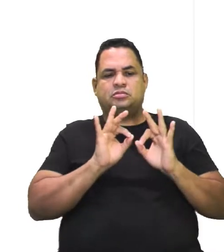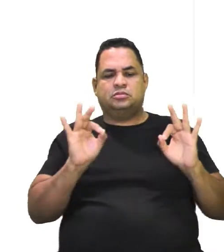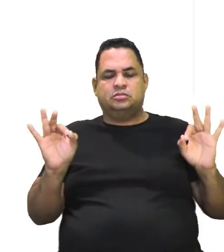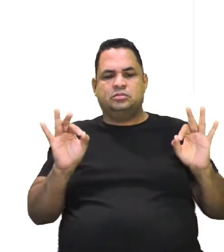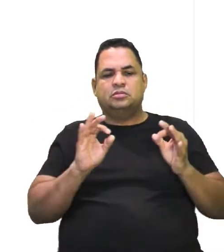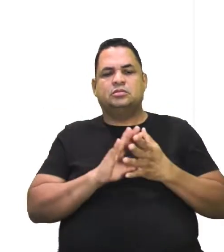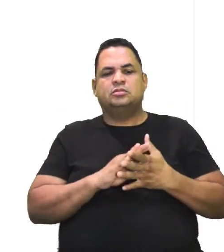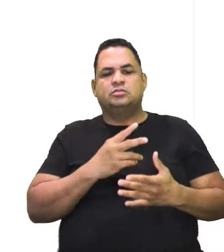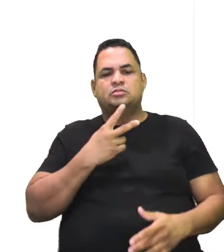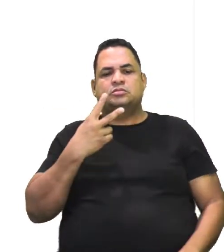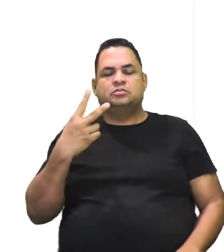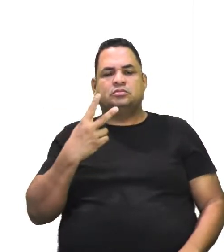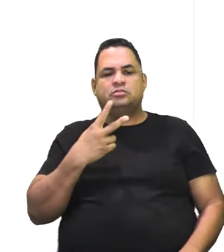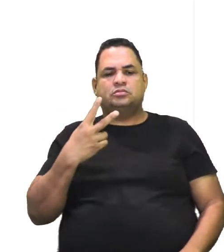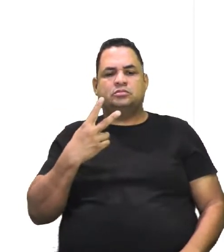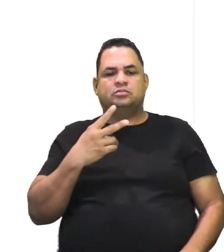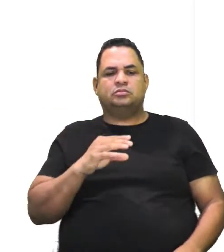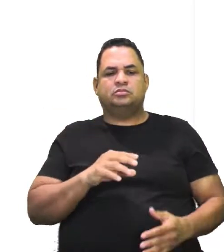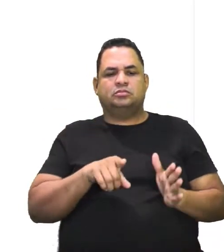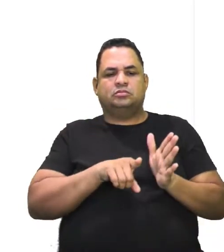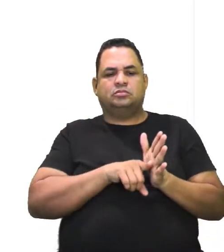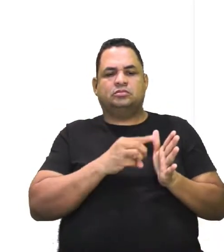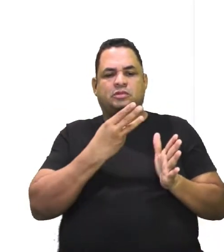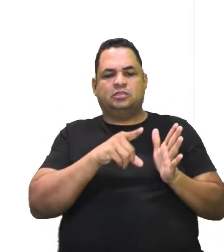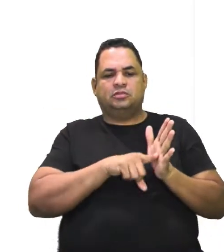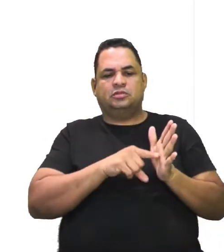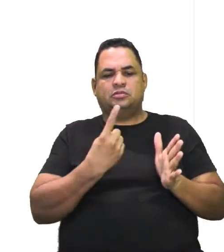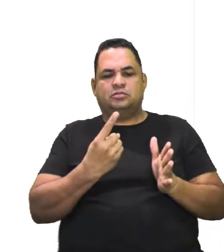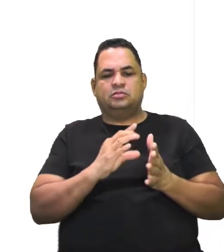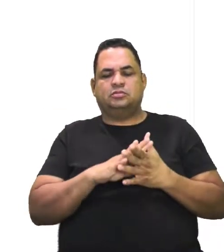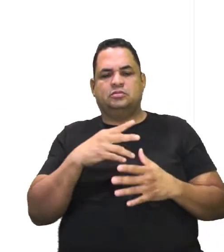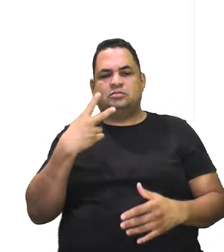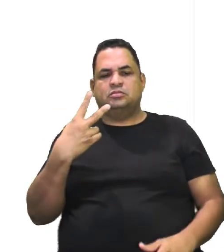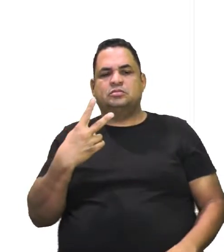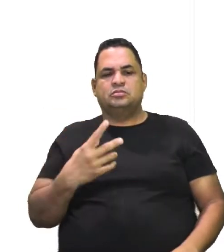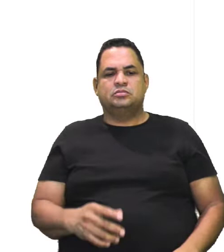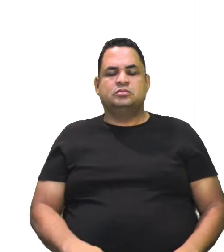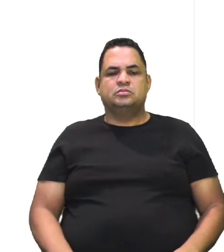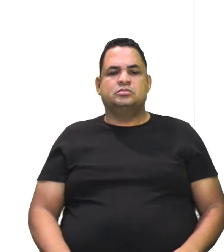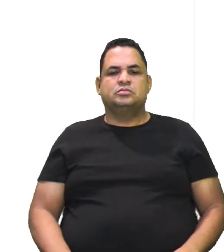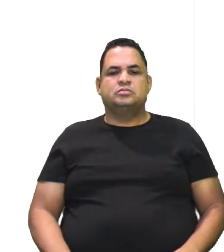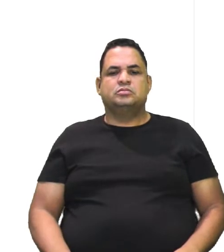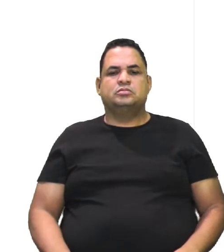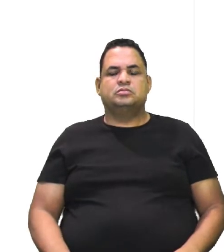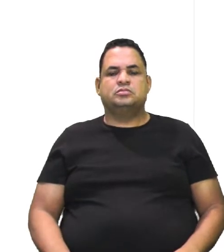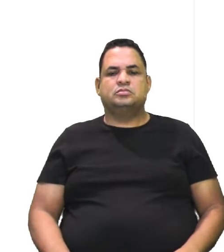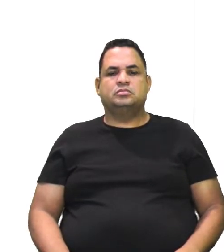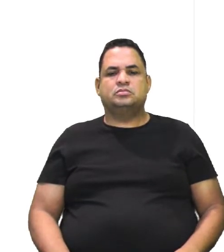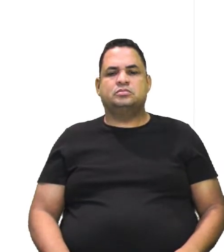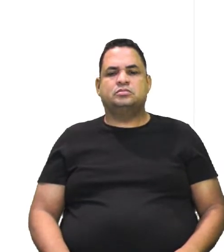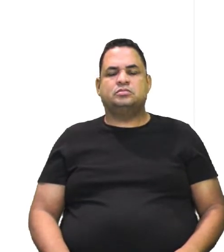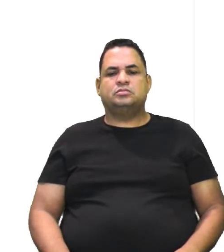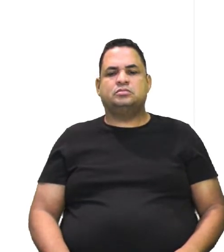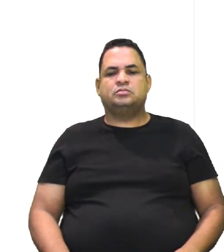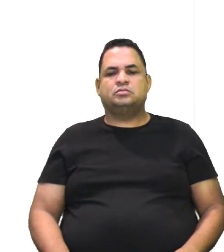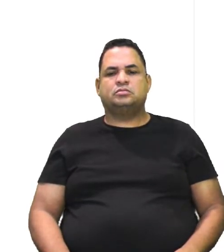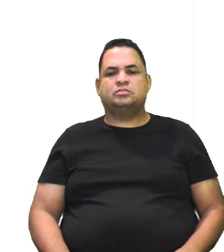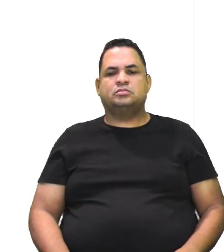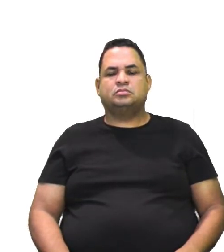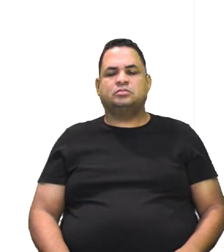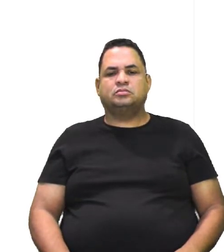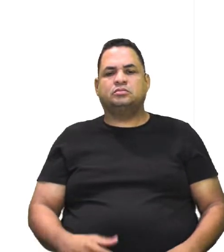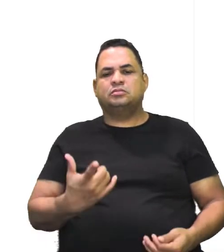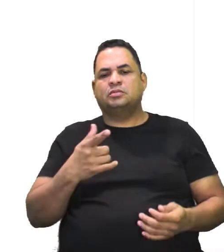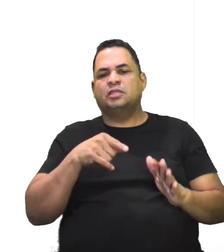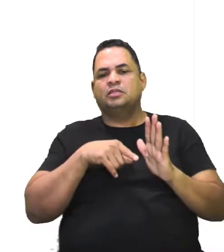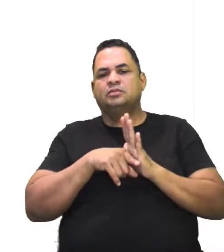de A em B vai ser 2. 3 menos 1, que é 2 passinhos, 2 pulinhos, certo? Agora, aqui nesse caso, aqui, mas